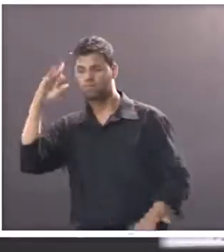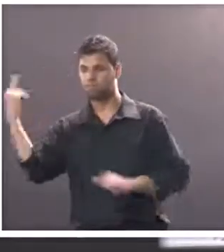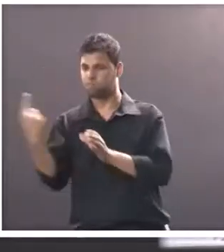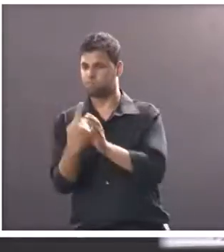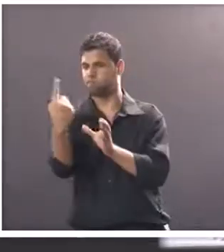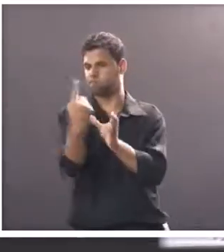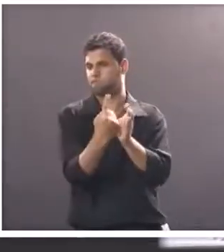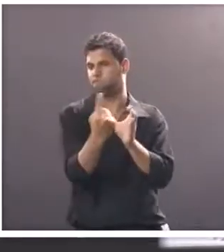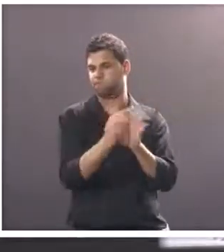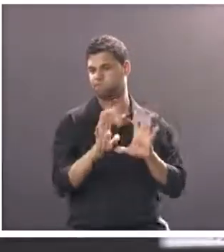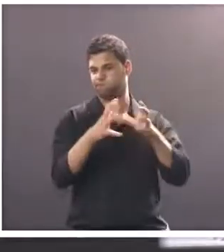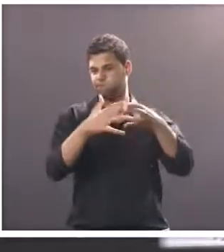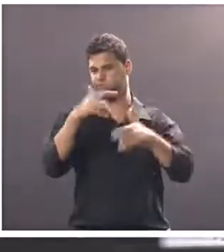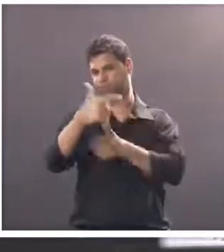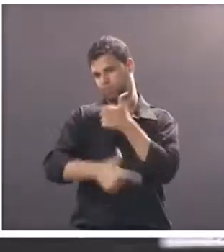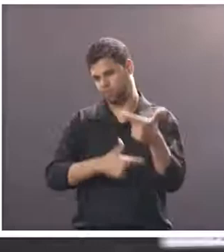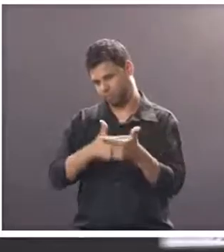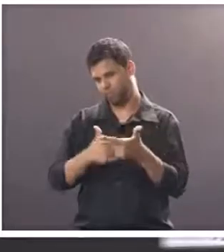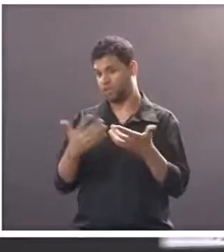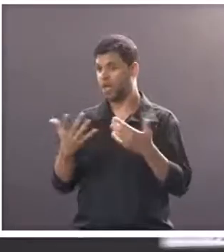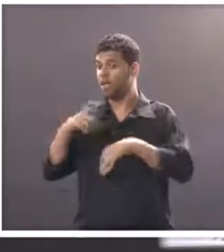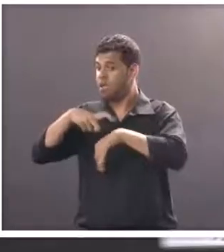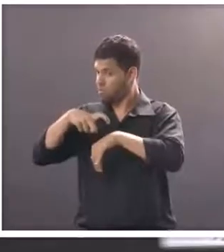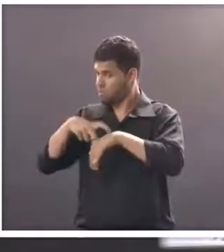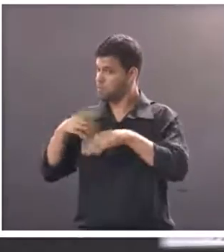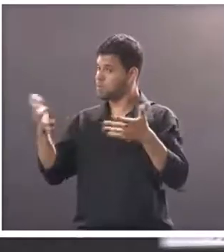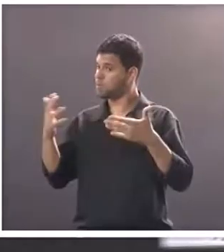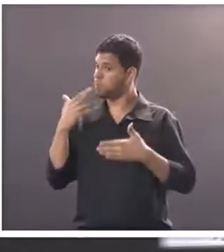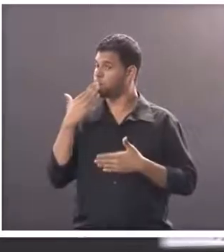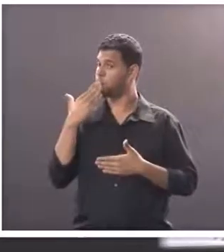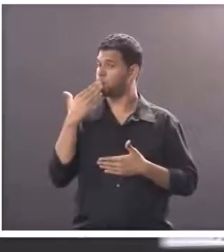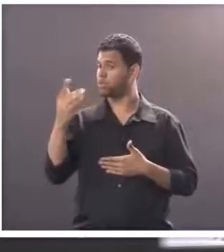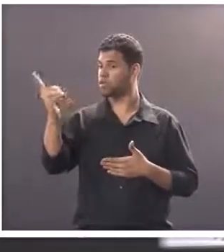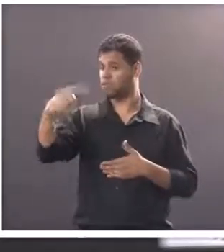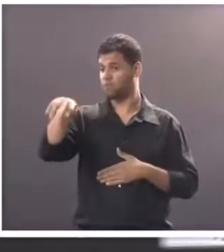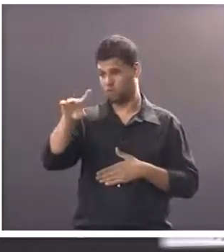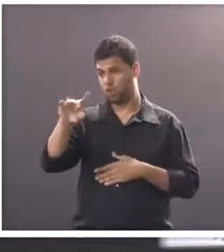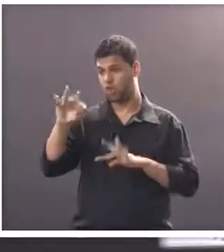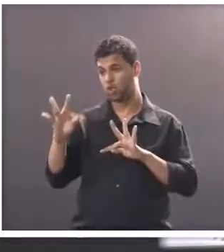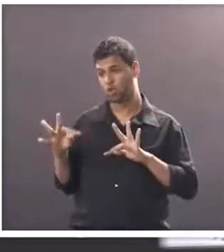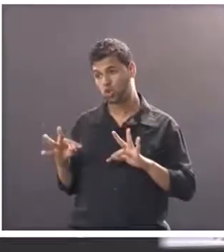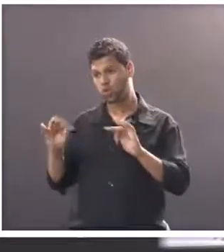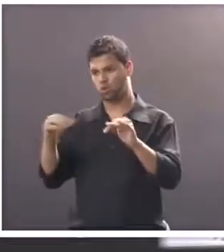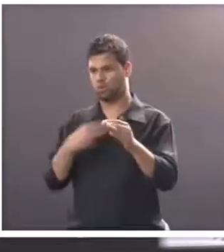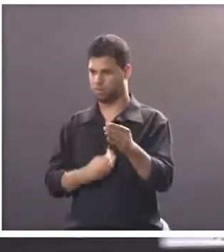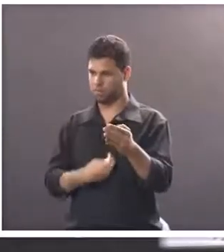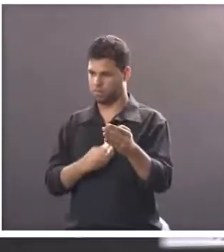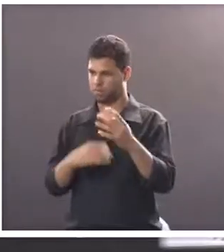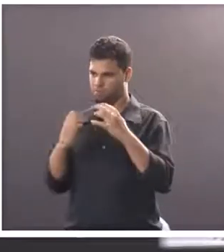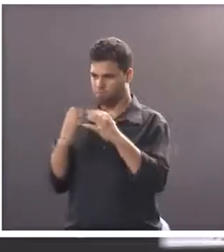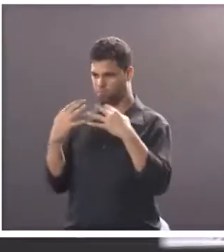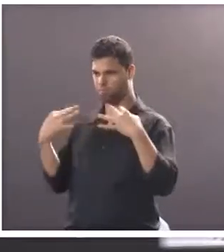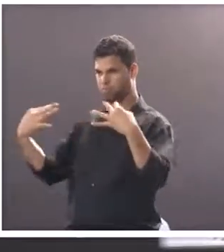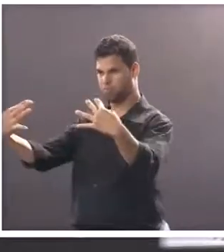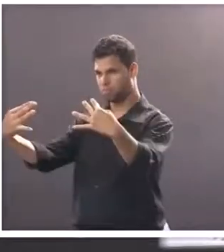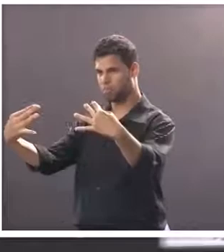para trabalhar. E nesse momento o que eu queria pedir a vocês, a todos vocês que estão aqui nesse